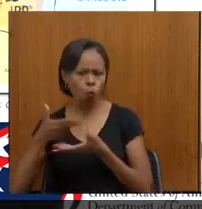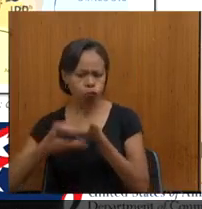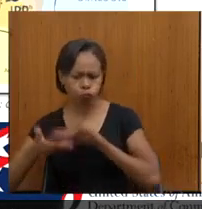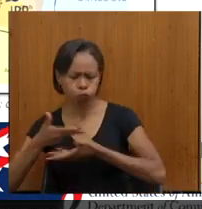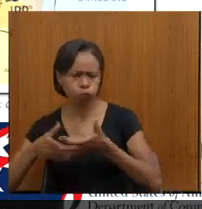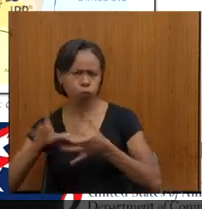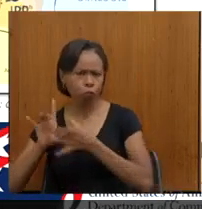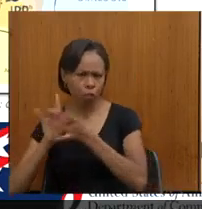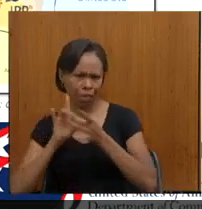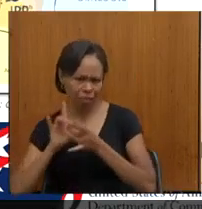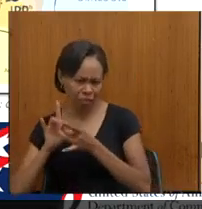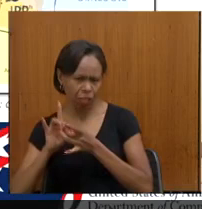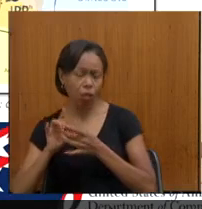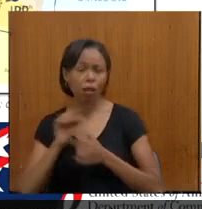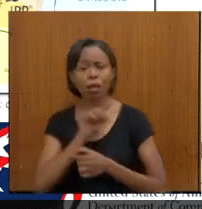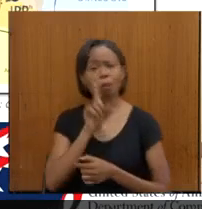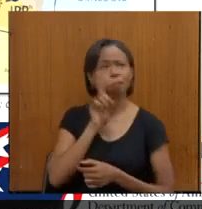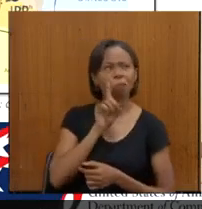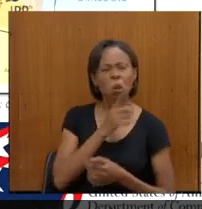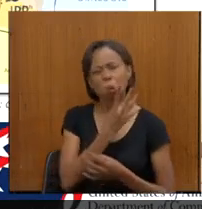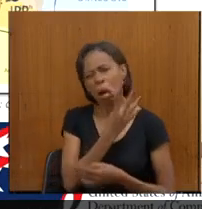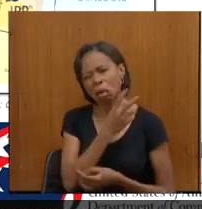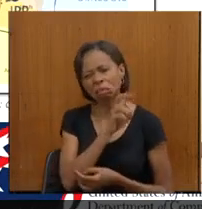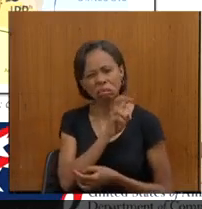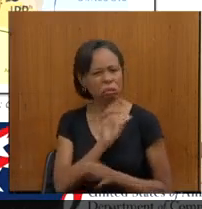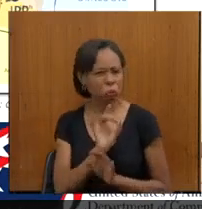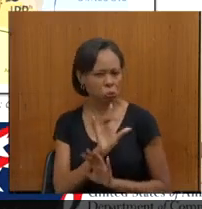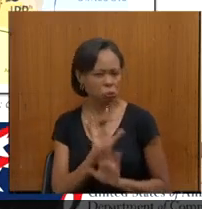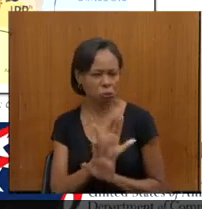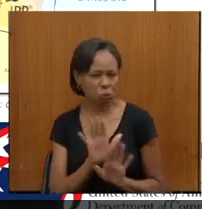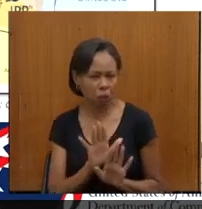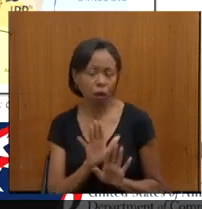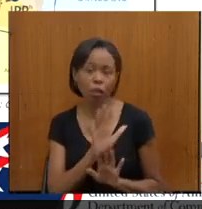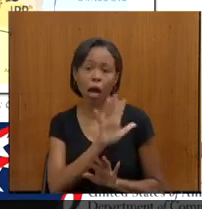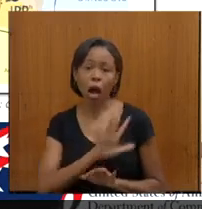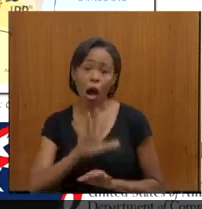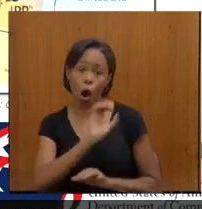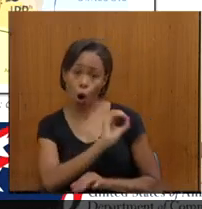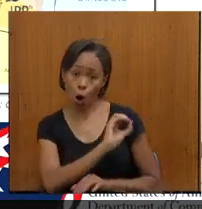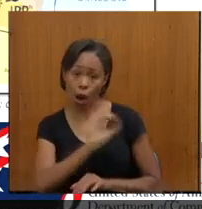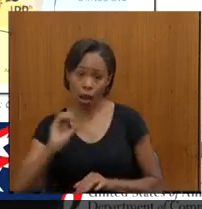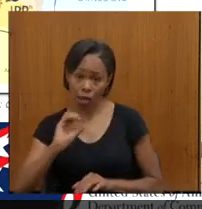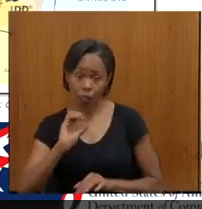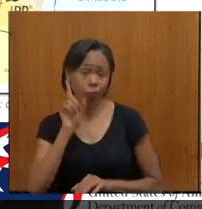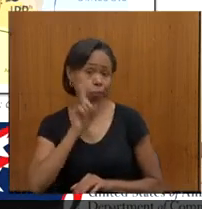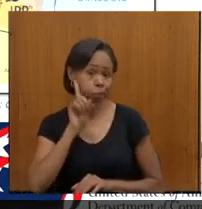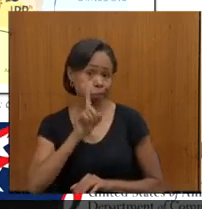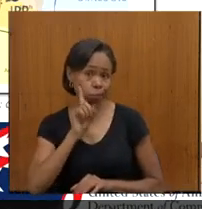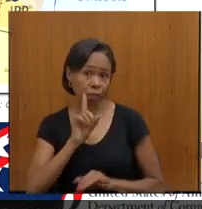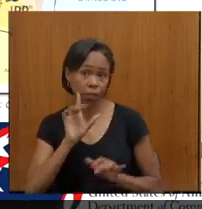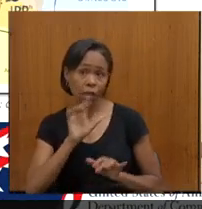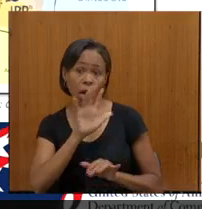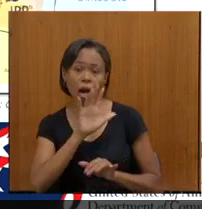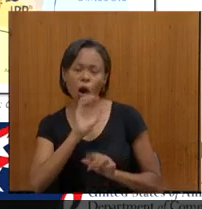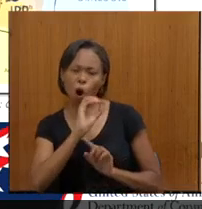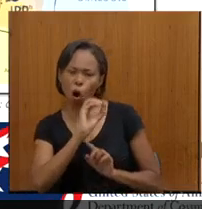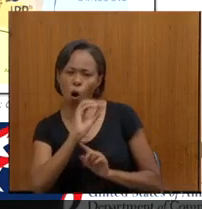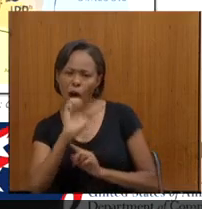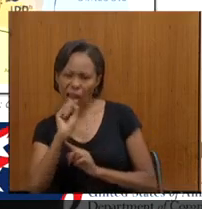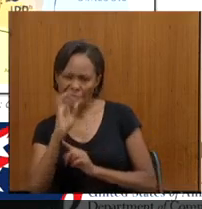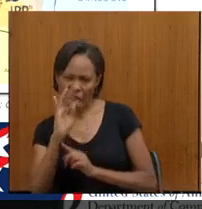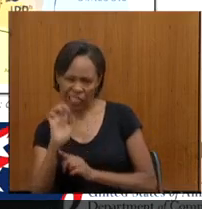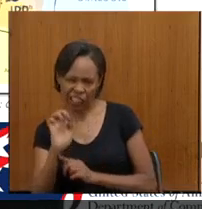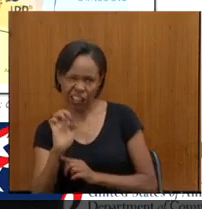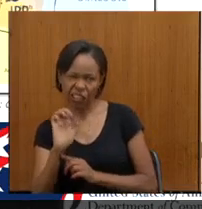enquanto os poderes esse pé da passo é Estados Unidos ele conecta todos os estados da Costa Oeste mais